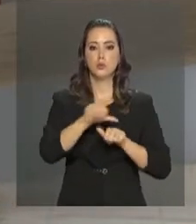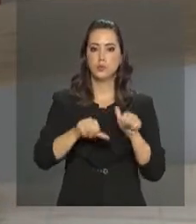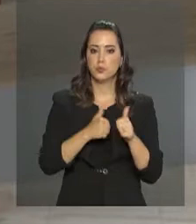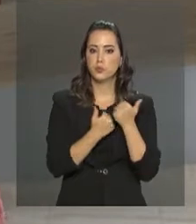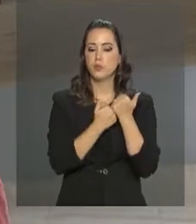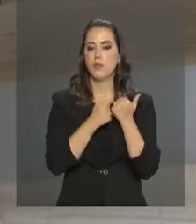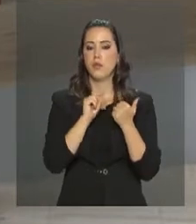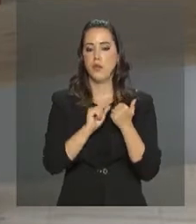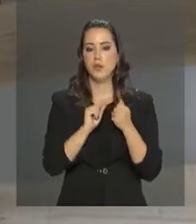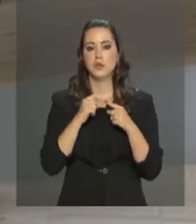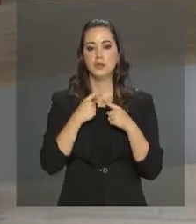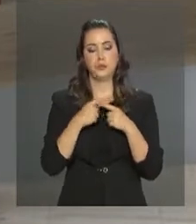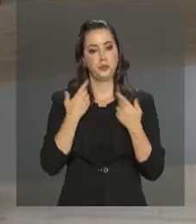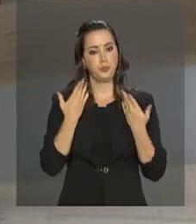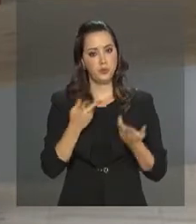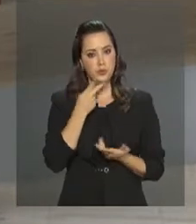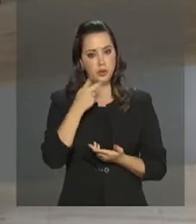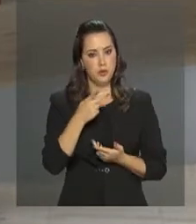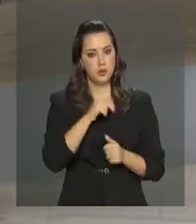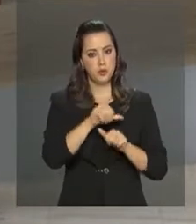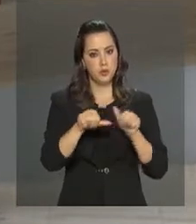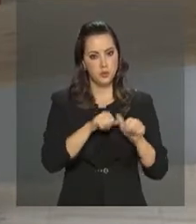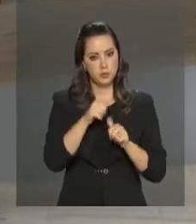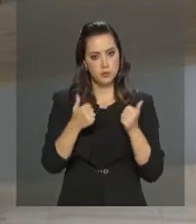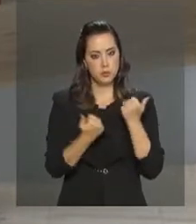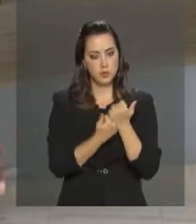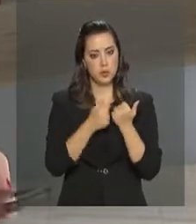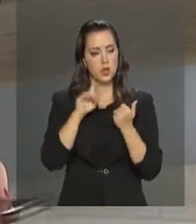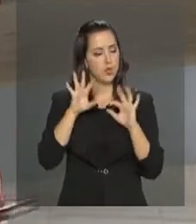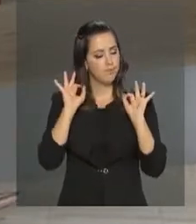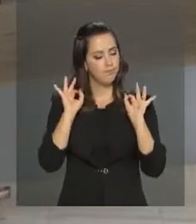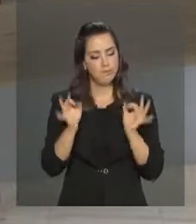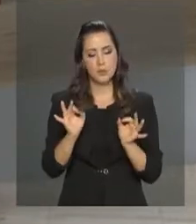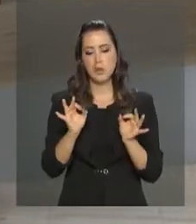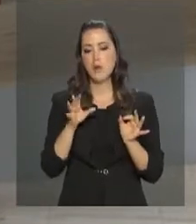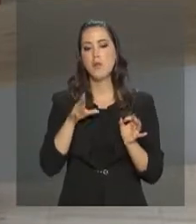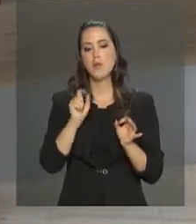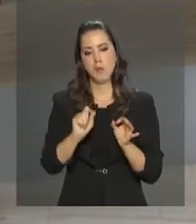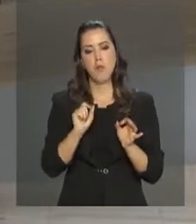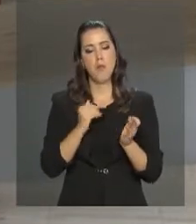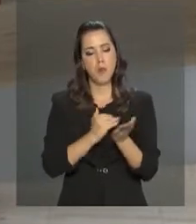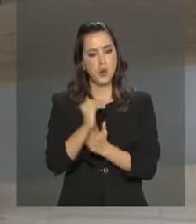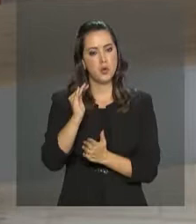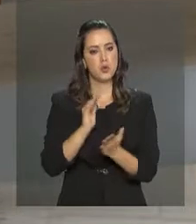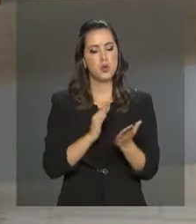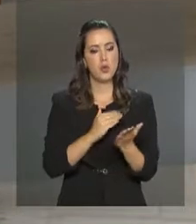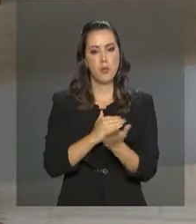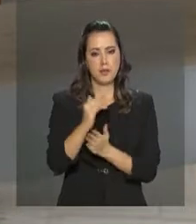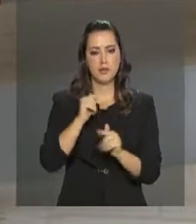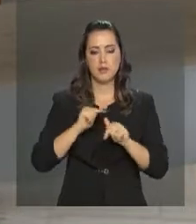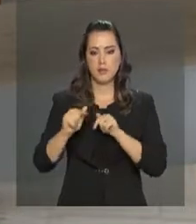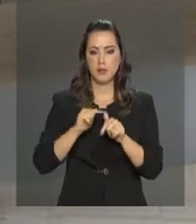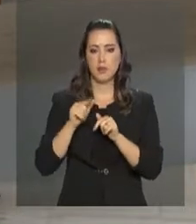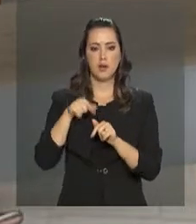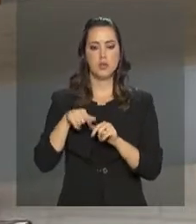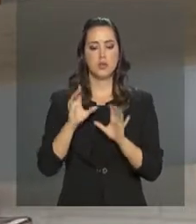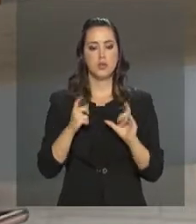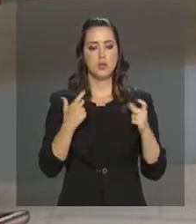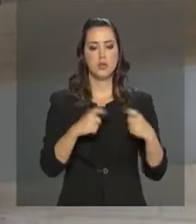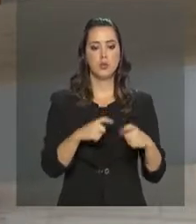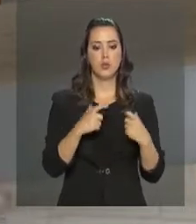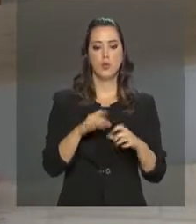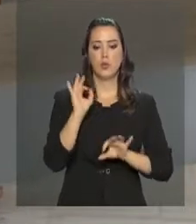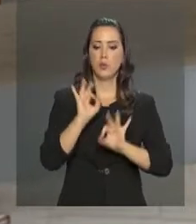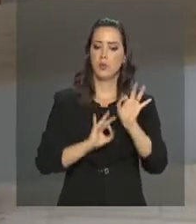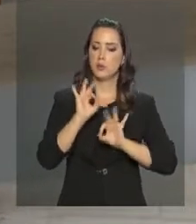transição. E sobre o governo de transição, já está tudo pronto para que ele possa começar a trabalhar, já foi reservado um